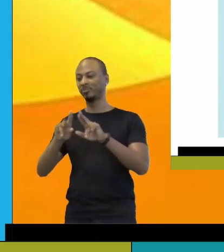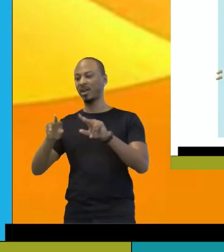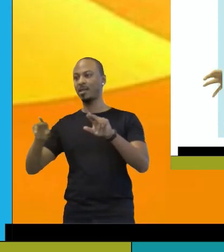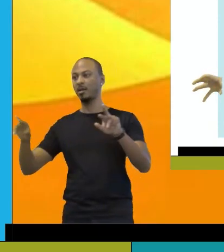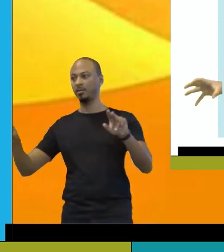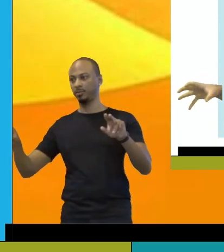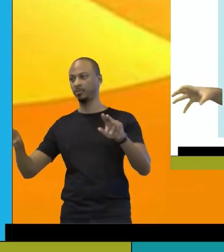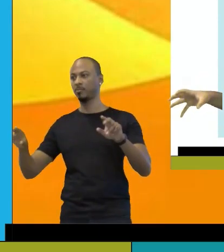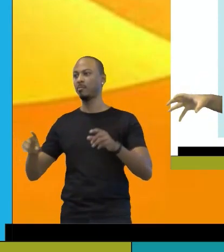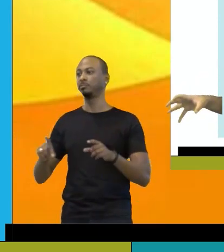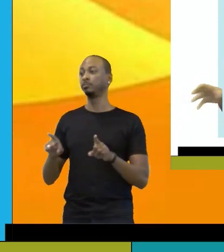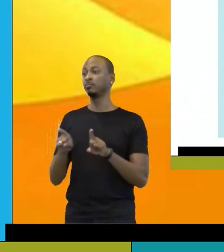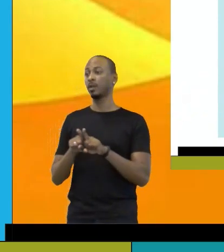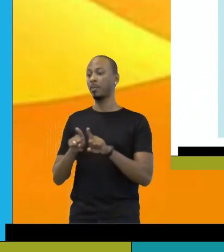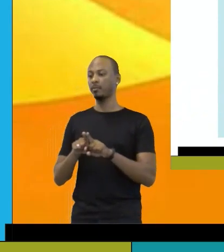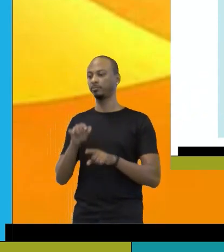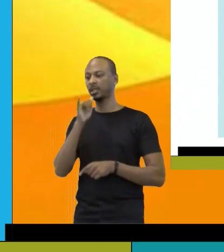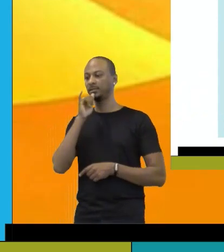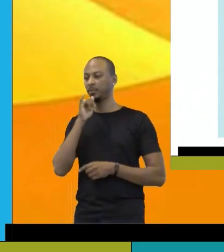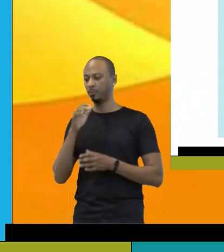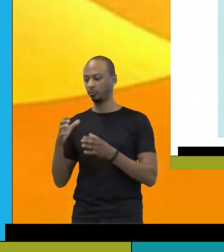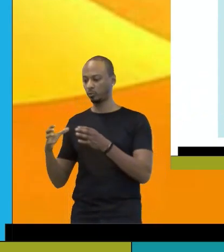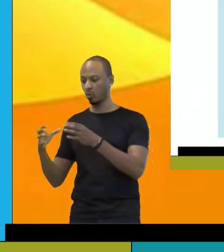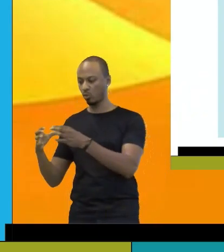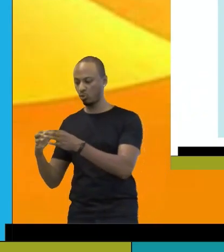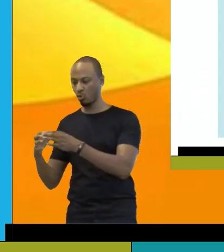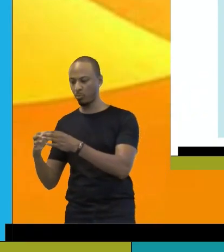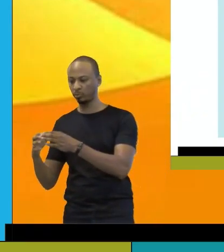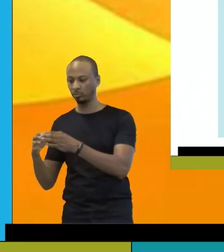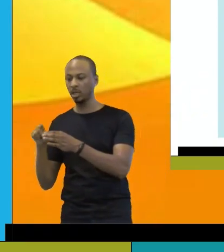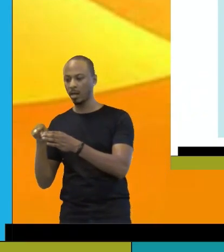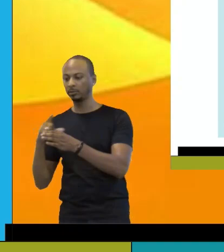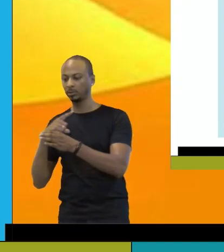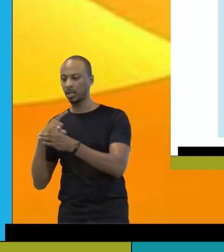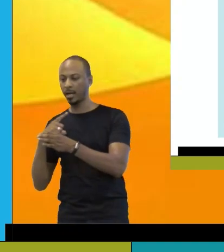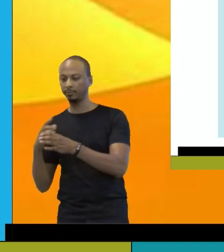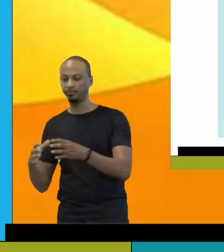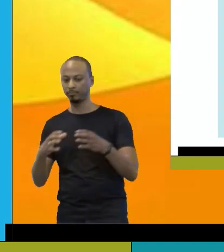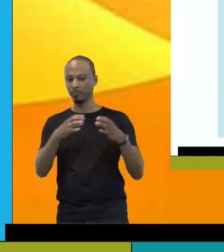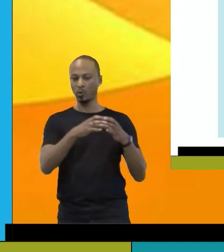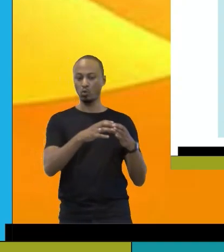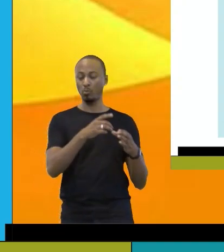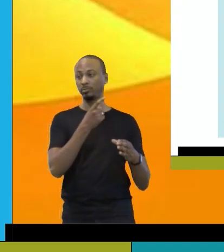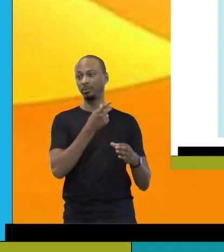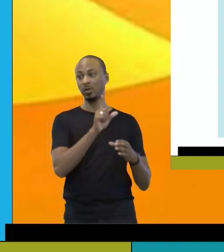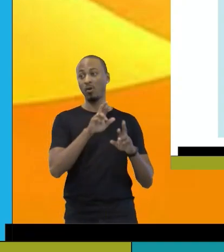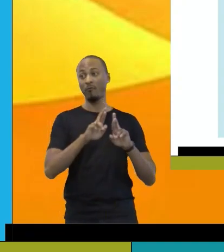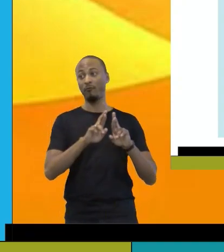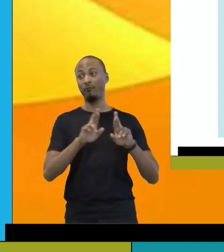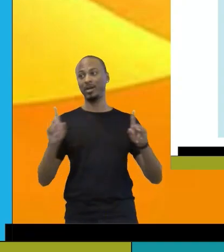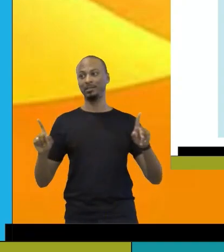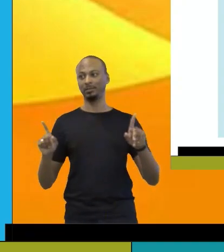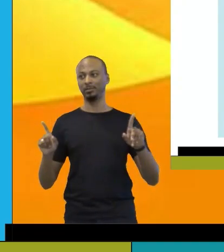havia num determinado feudo, não havia em outro, e assim sucessivamente.